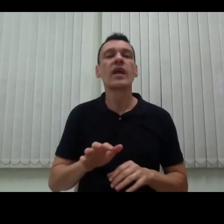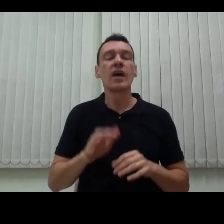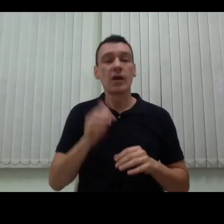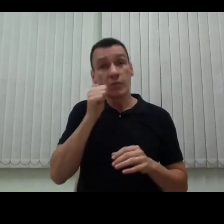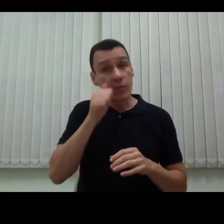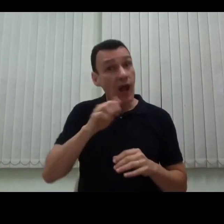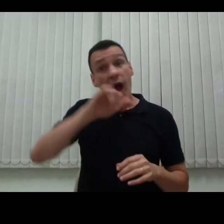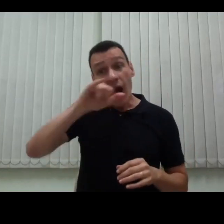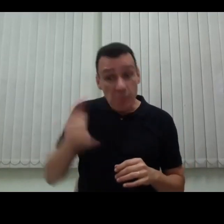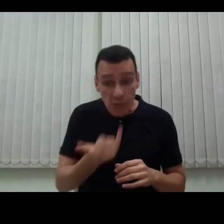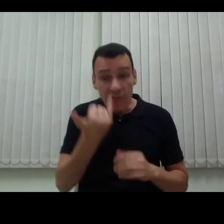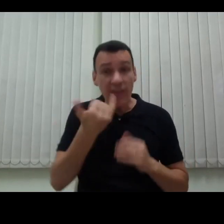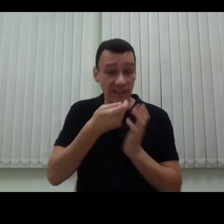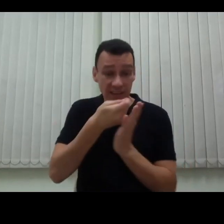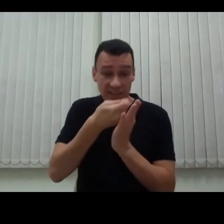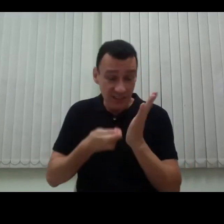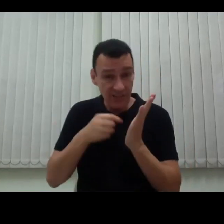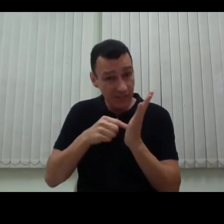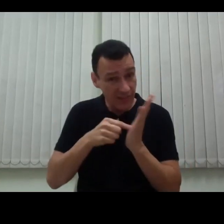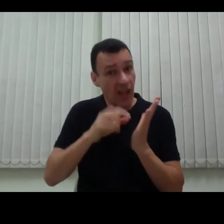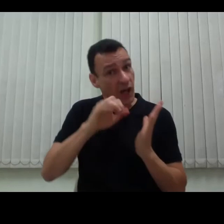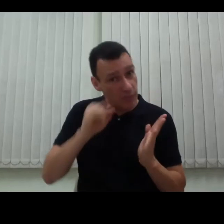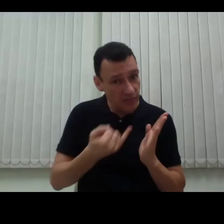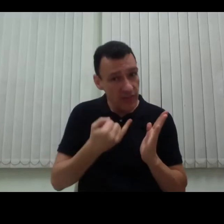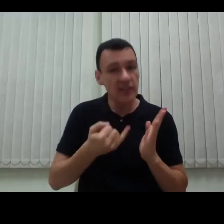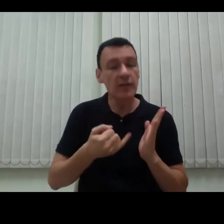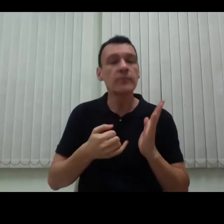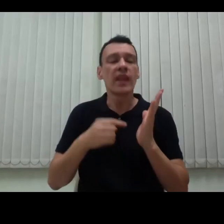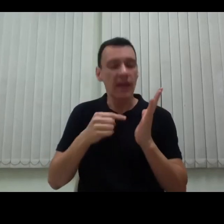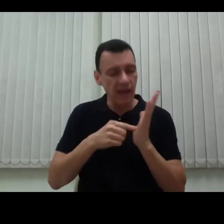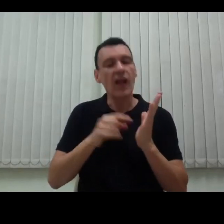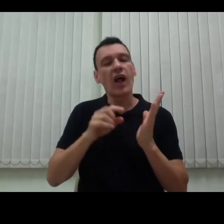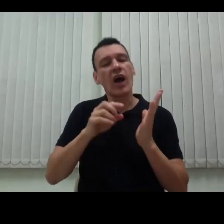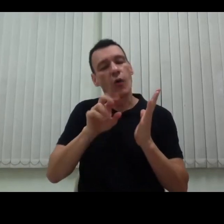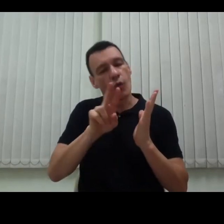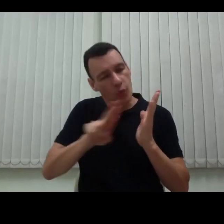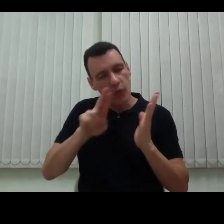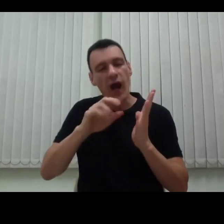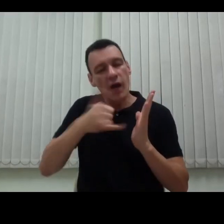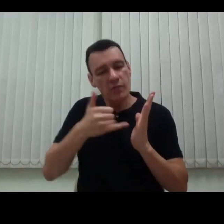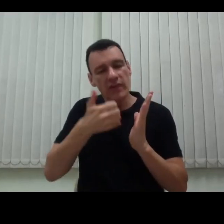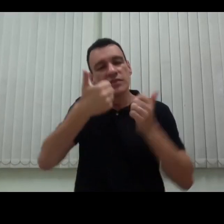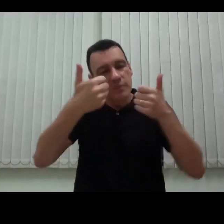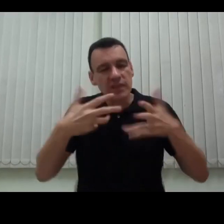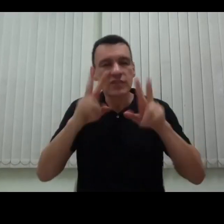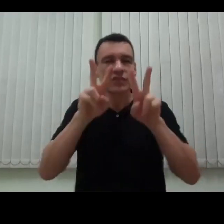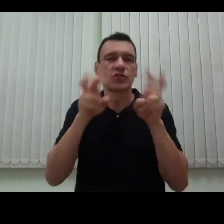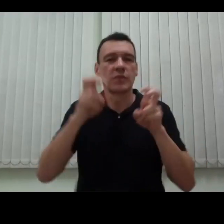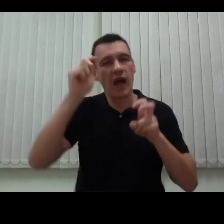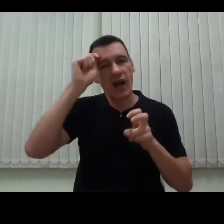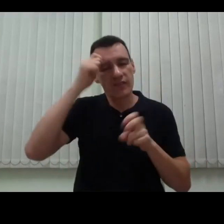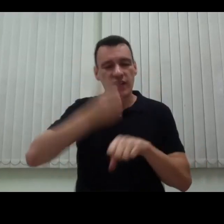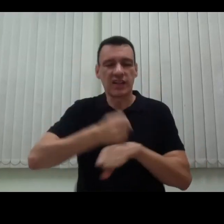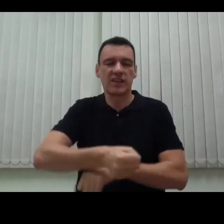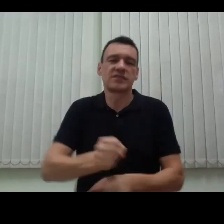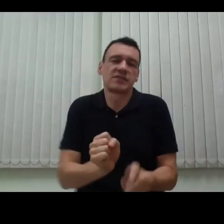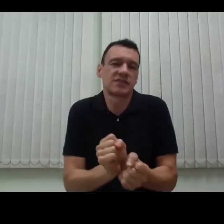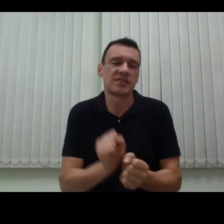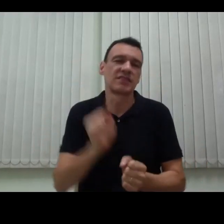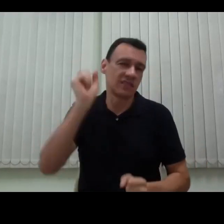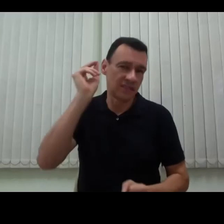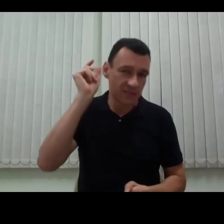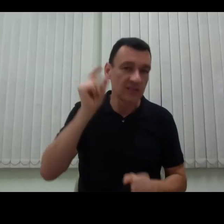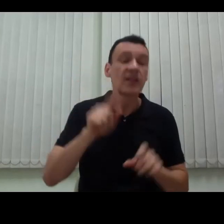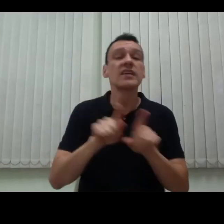a personagens africanos escravizados e mais para denunciar a estrutura da